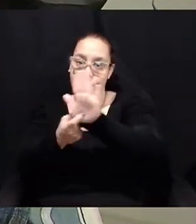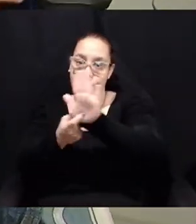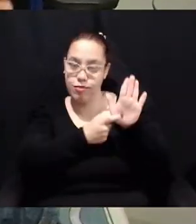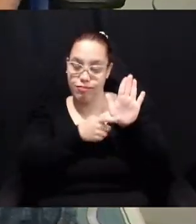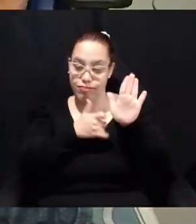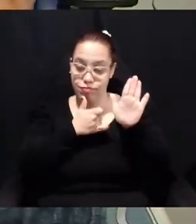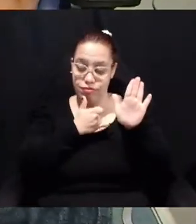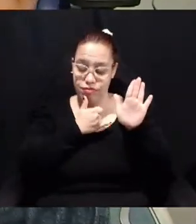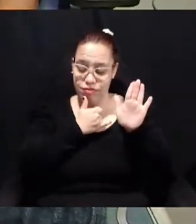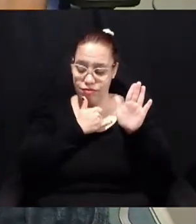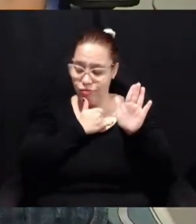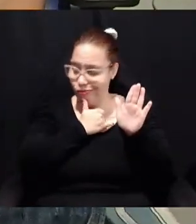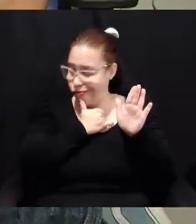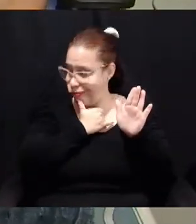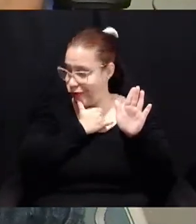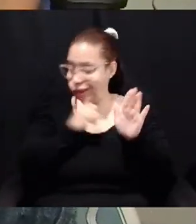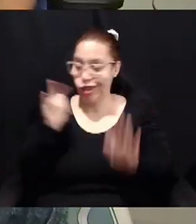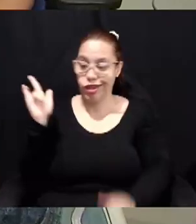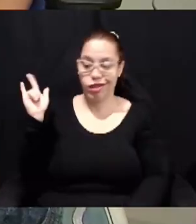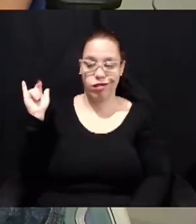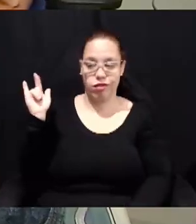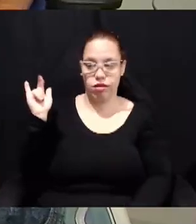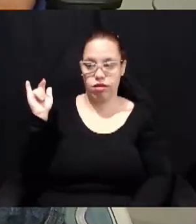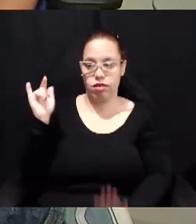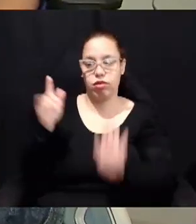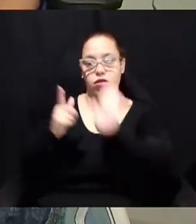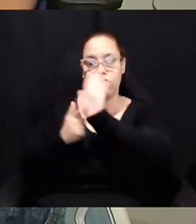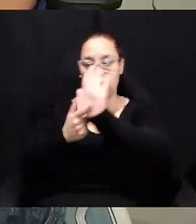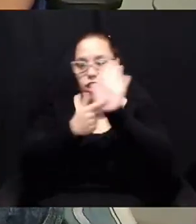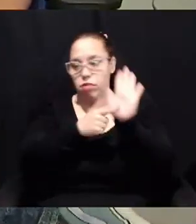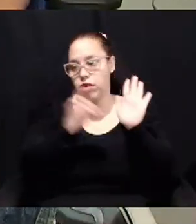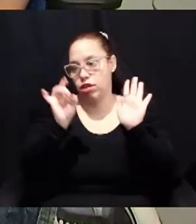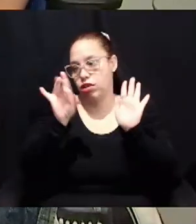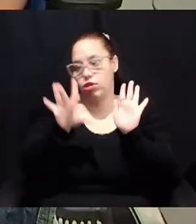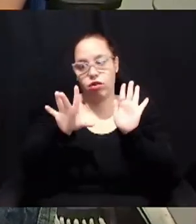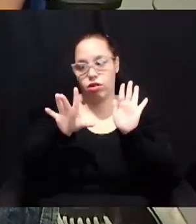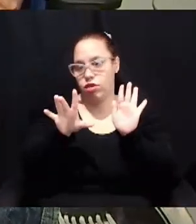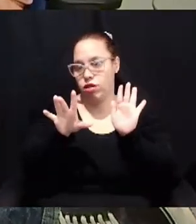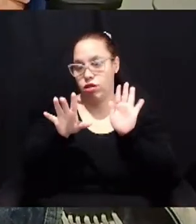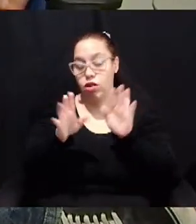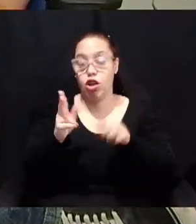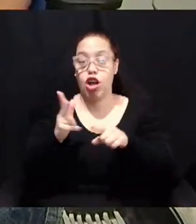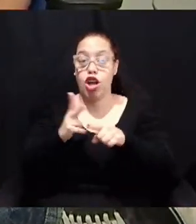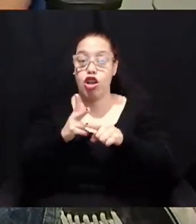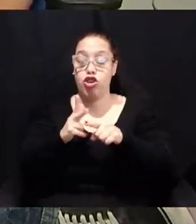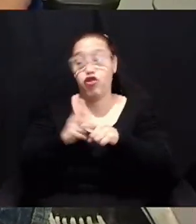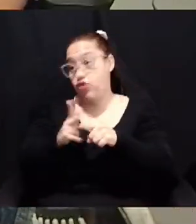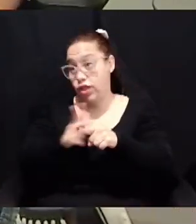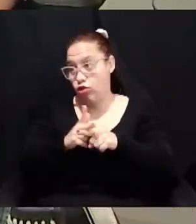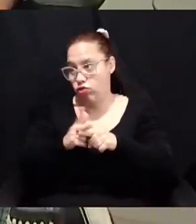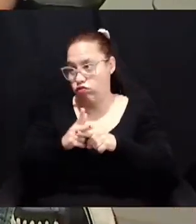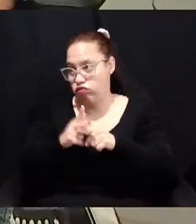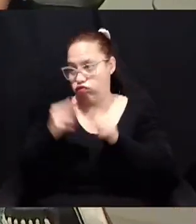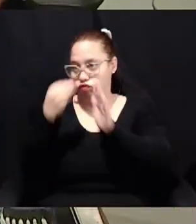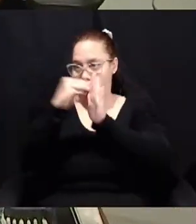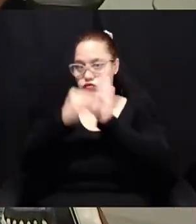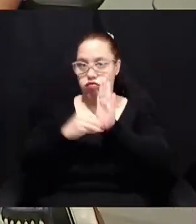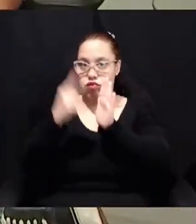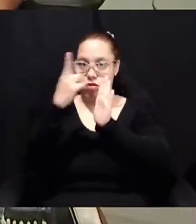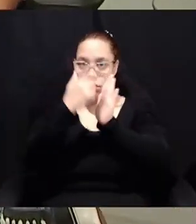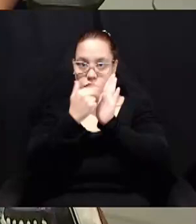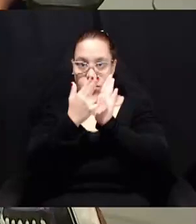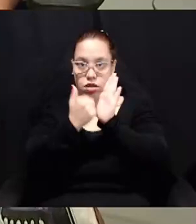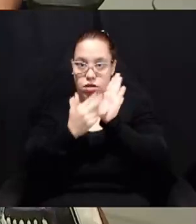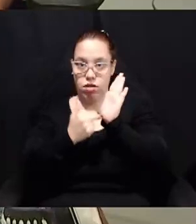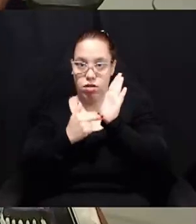no começo o Instagram é uma rede social de imagens. Sim. E hoje ele é uma rede social de vídeos. Então a gente que publica desenho, né? A gente fica um pouco